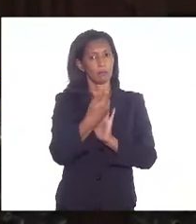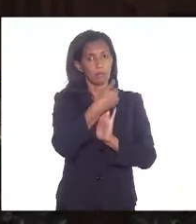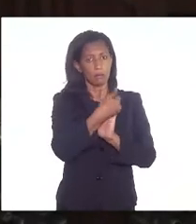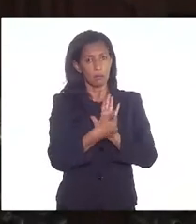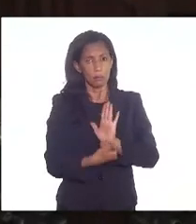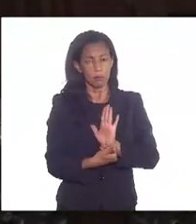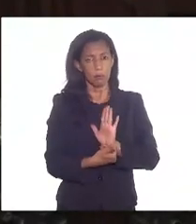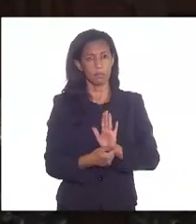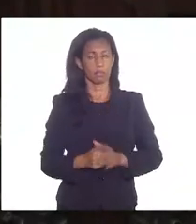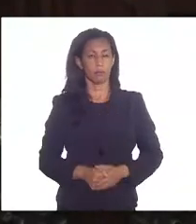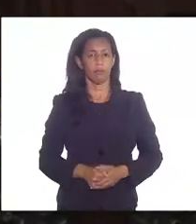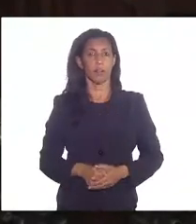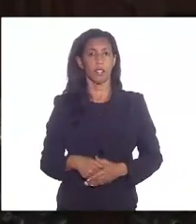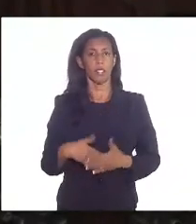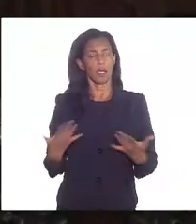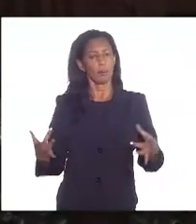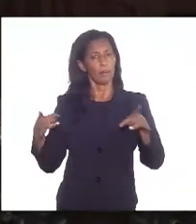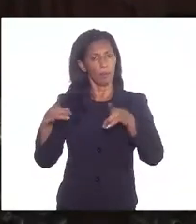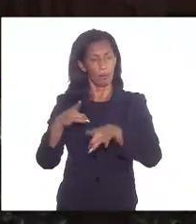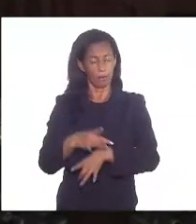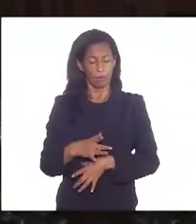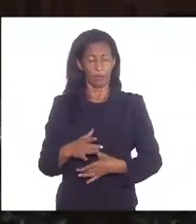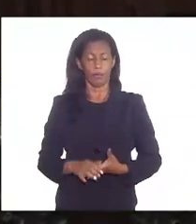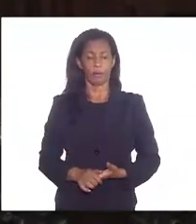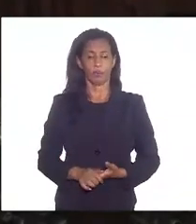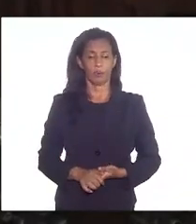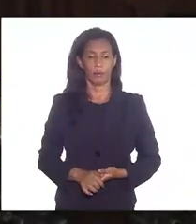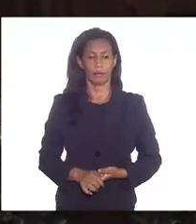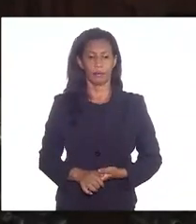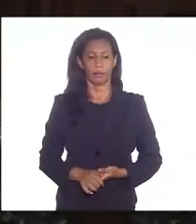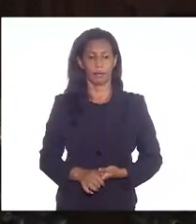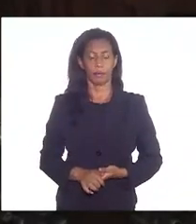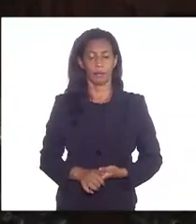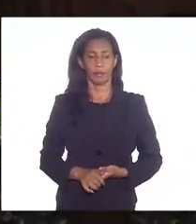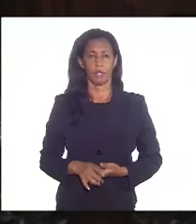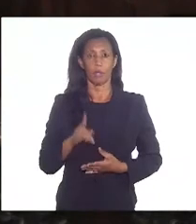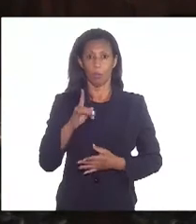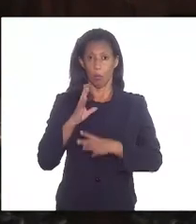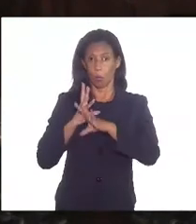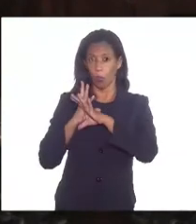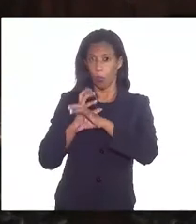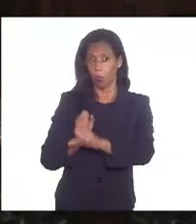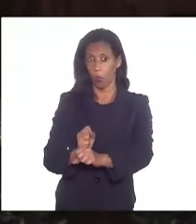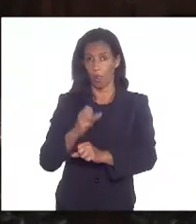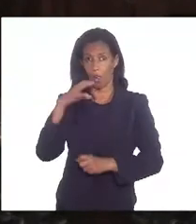fazer a cobrança. E aí, para concluir, senhor presidente, numa conta rápida,